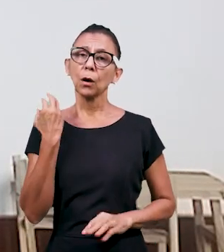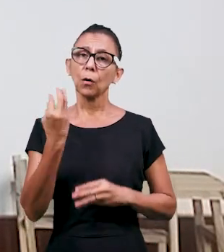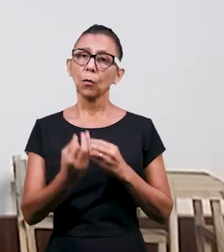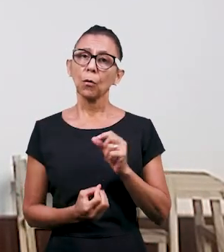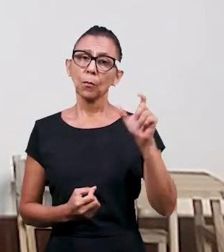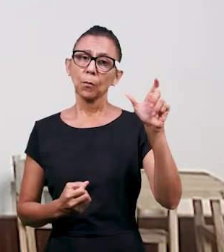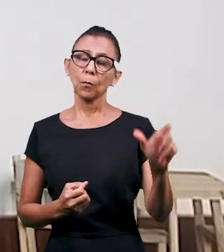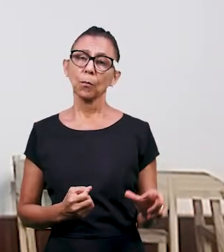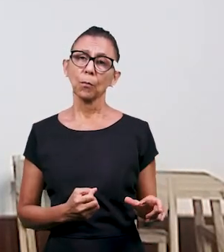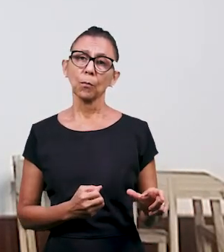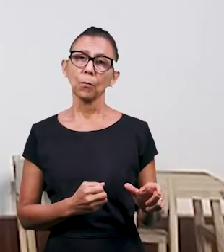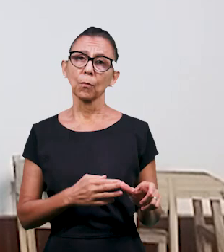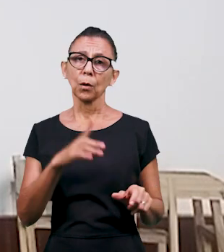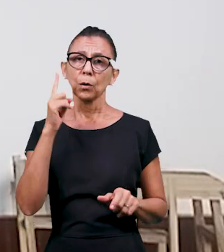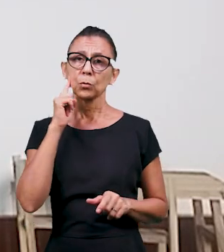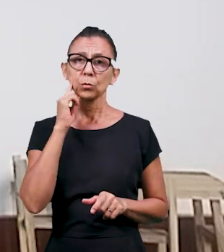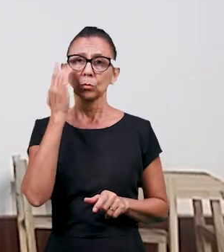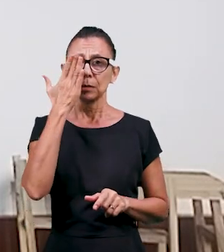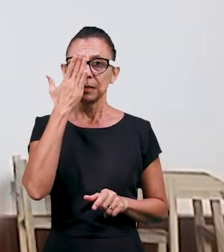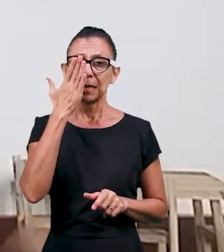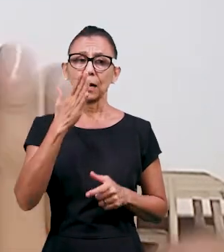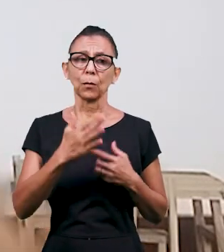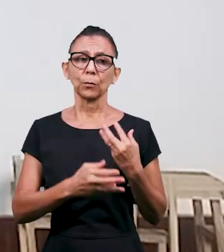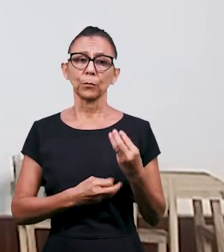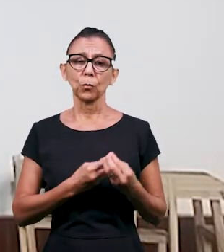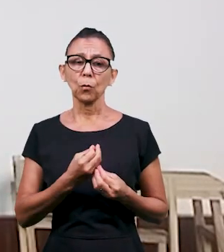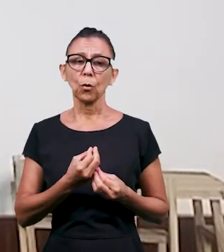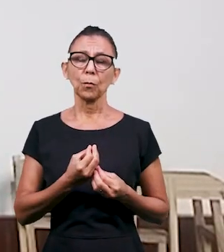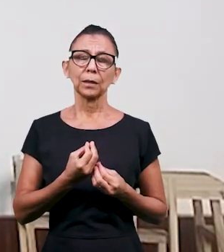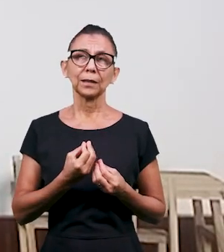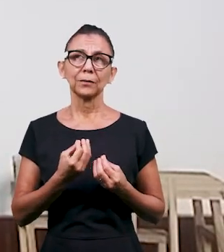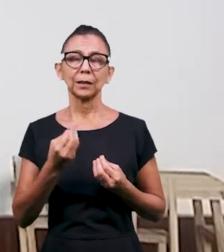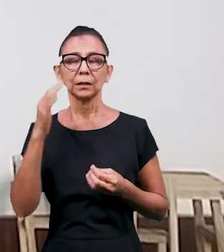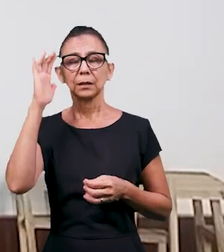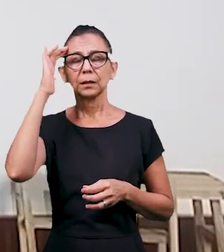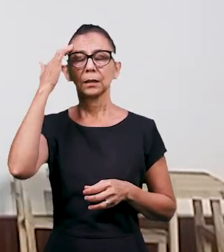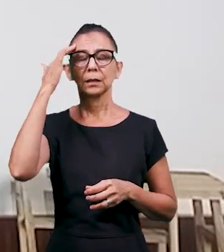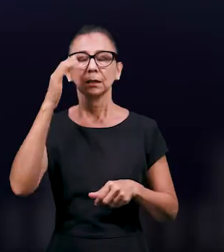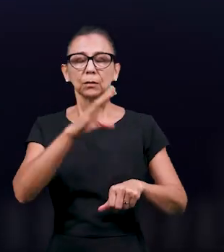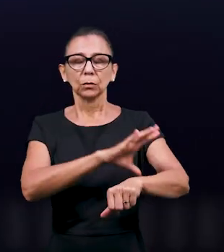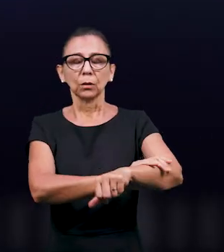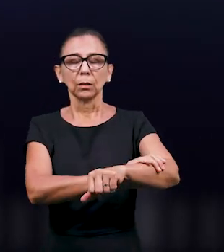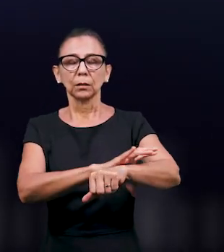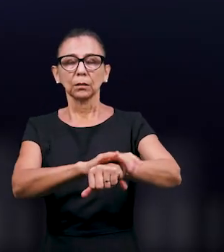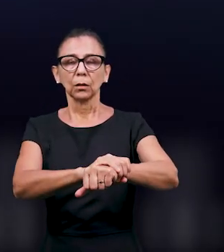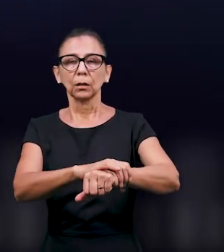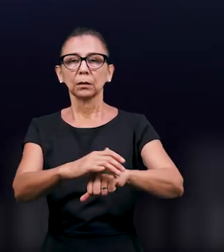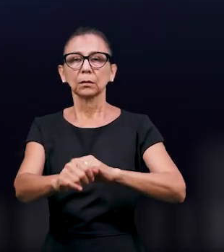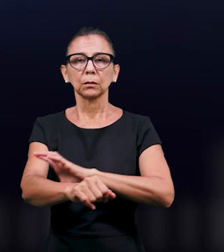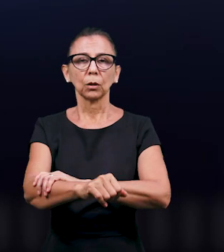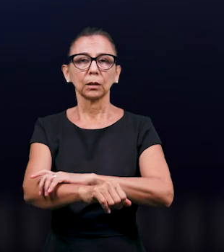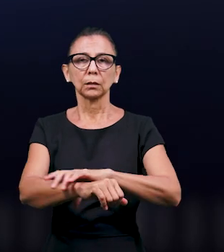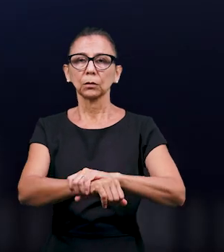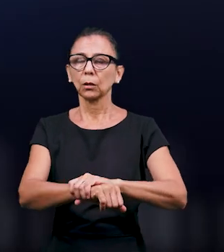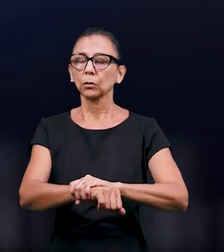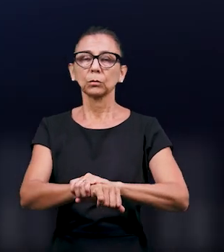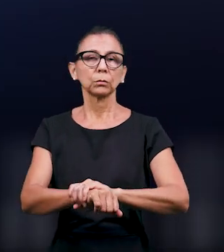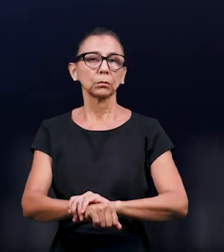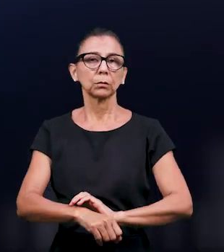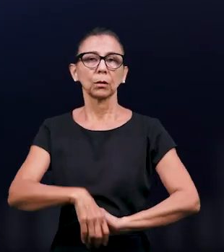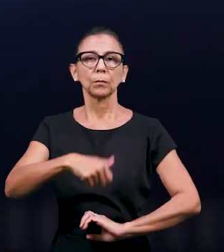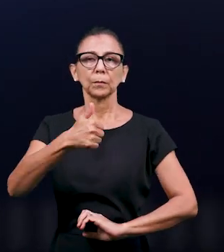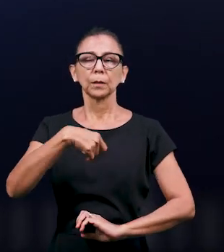toque, porque é através do toque que ele vai entender tudo o que está acontecendo ao redor dele, né? Então, ele precisa primeiro conhecer quem